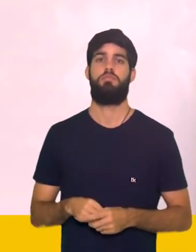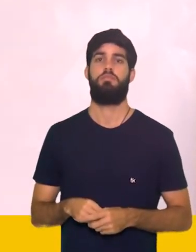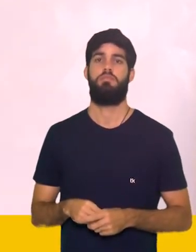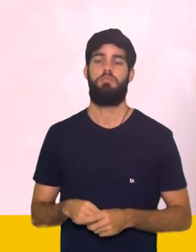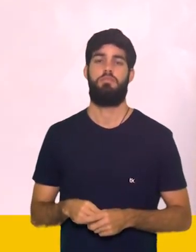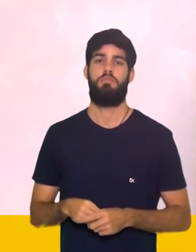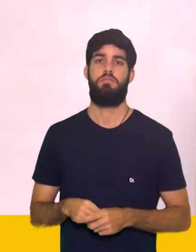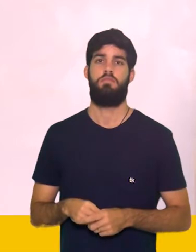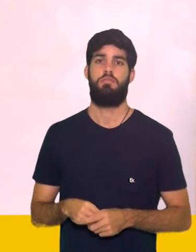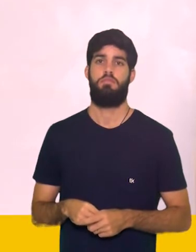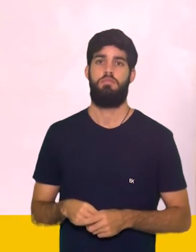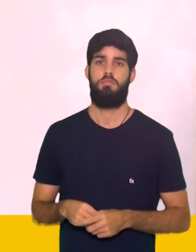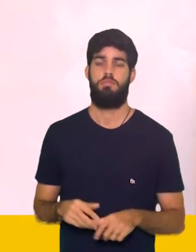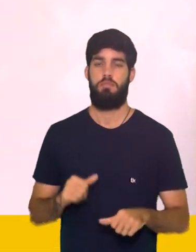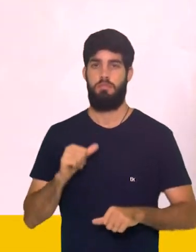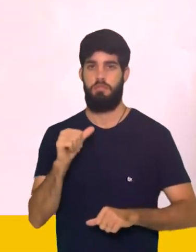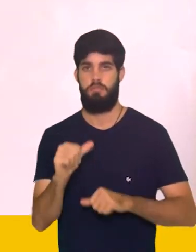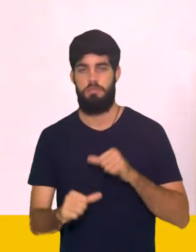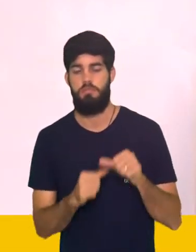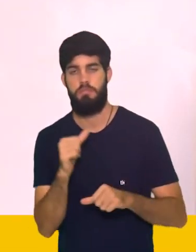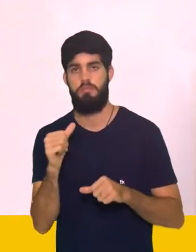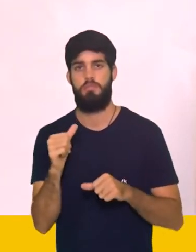Transformar